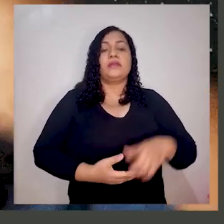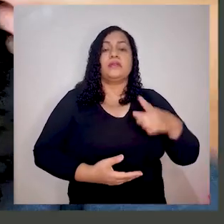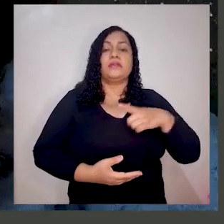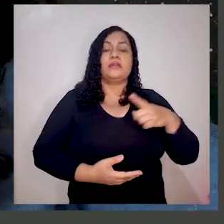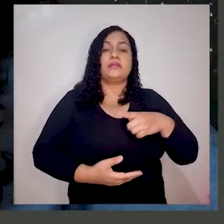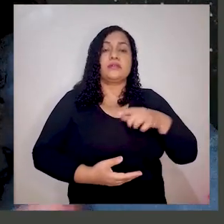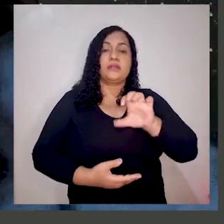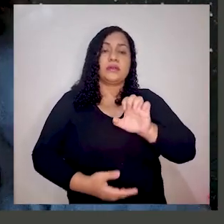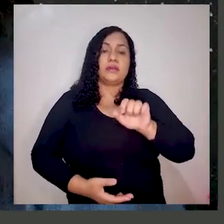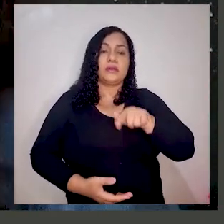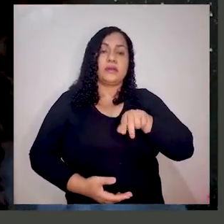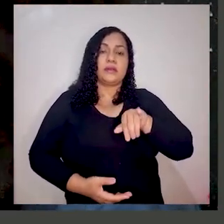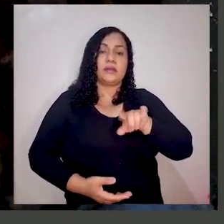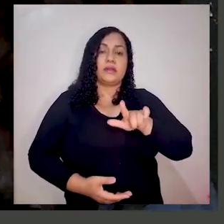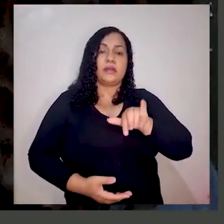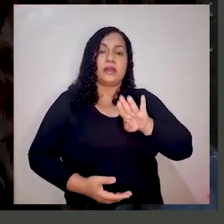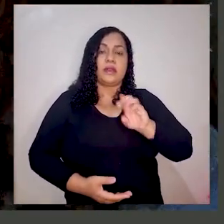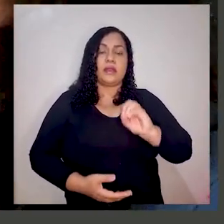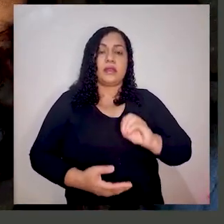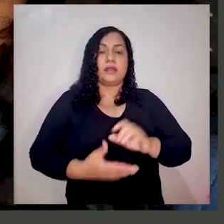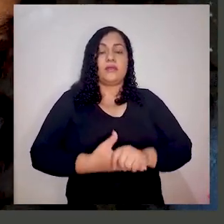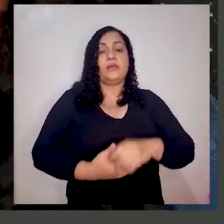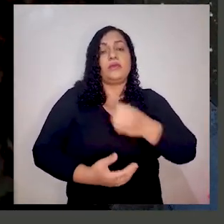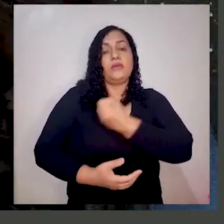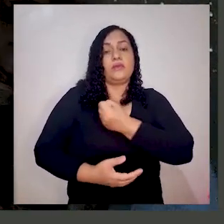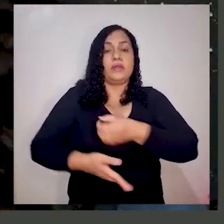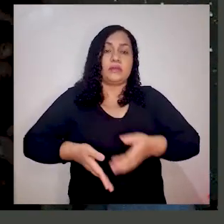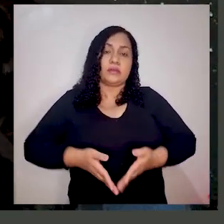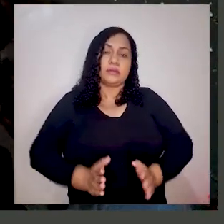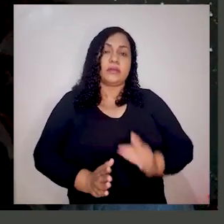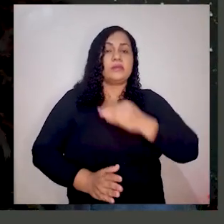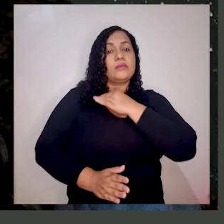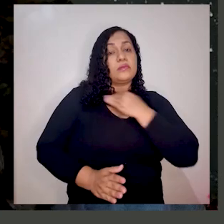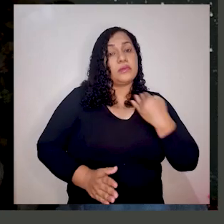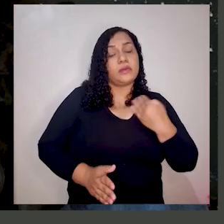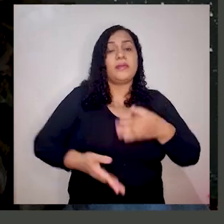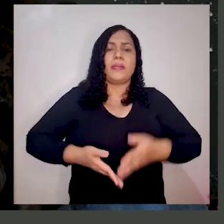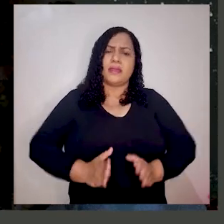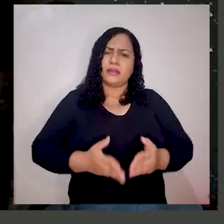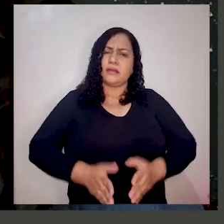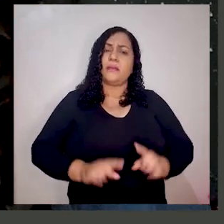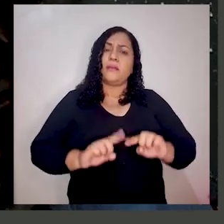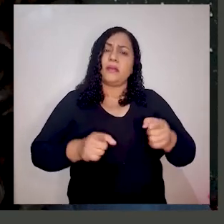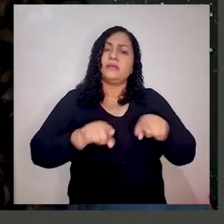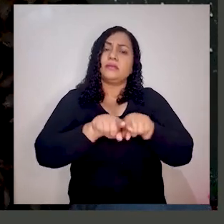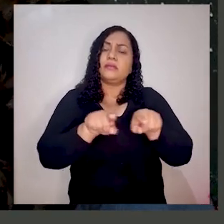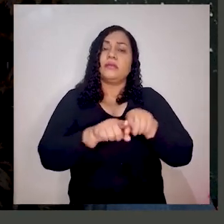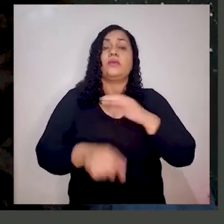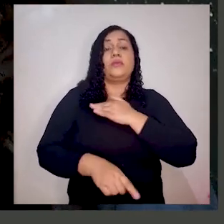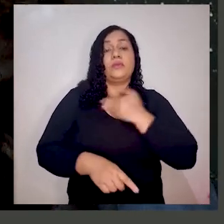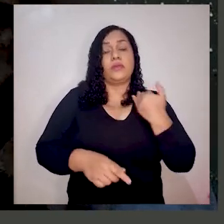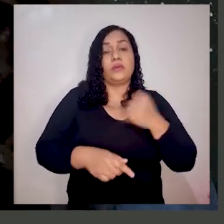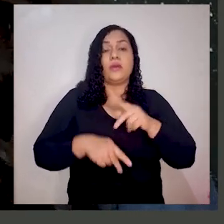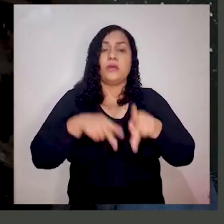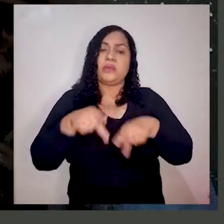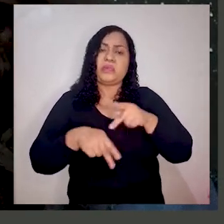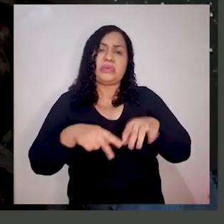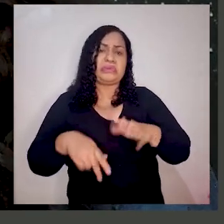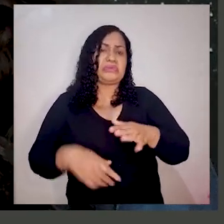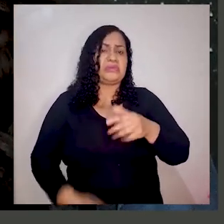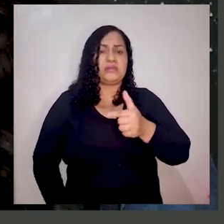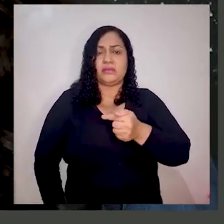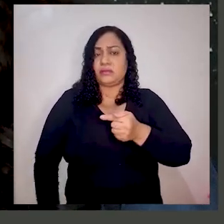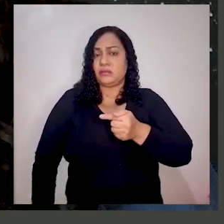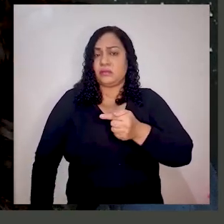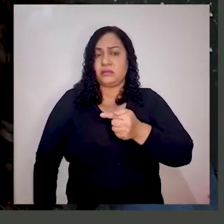porque nascia muita gente, mas em compensação por esses parâmetros morria muita gente também. Então havia ali um certo equilíbrio. A população não era